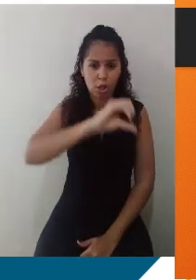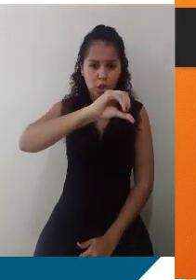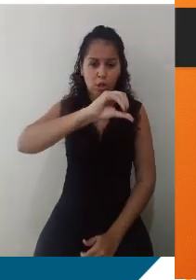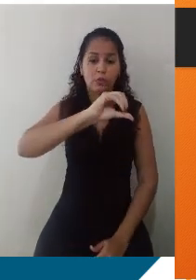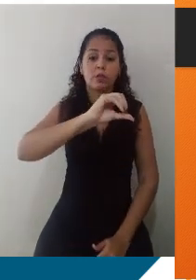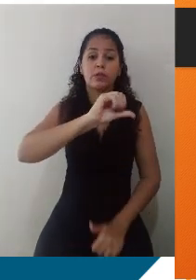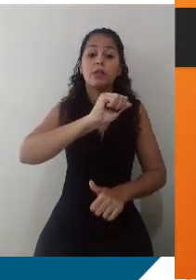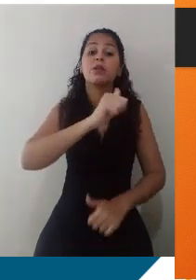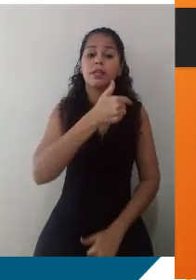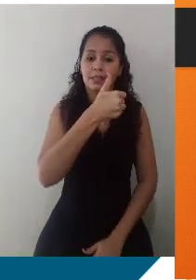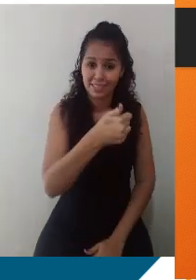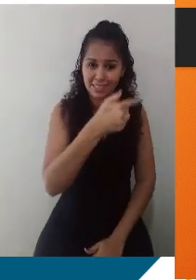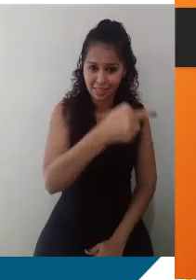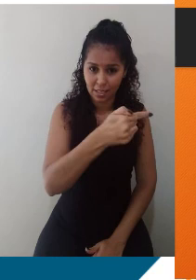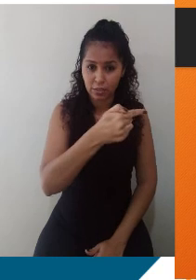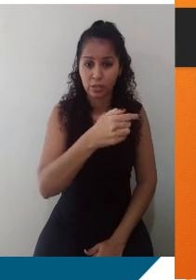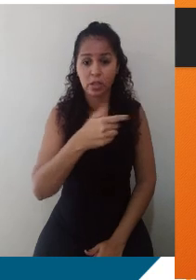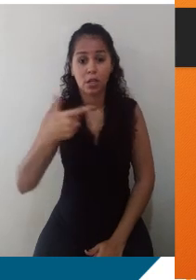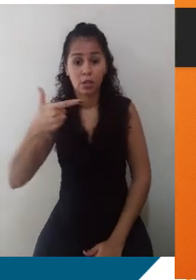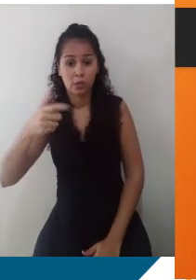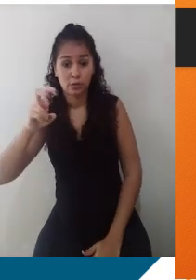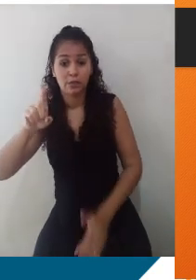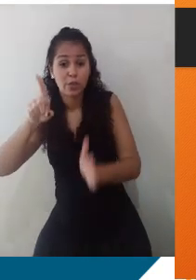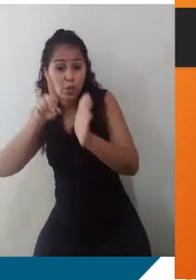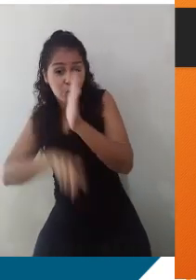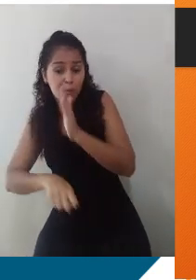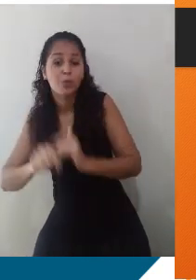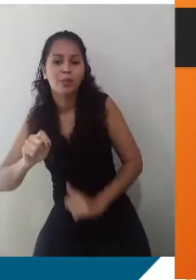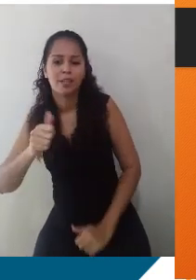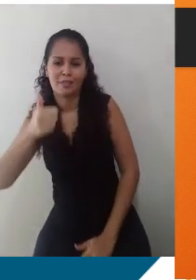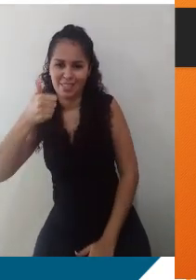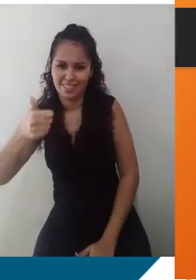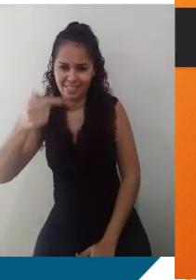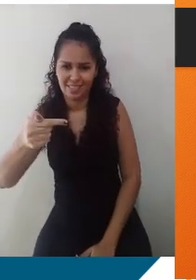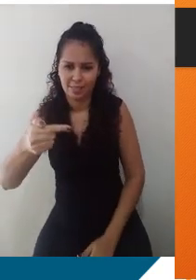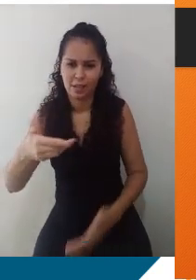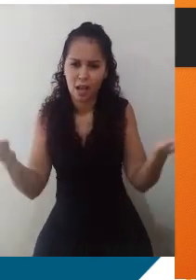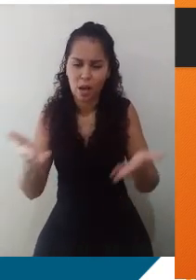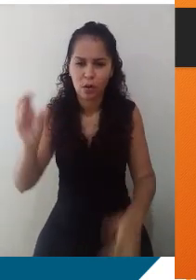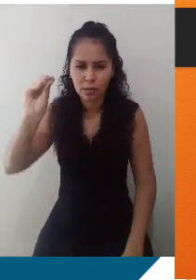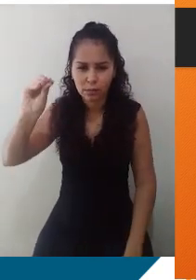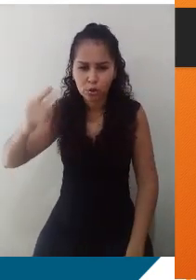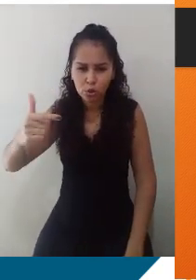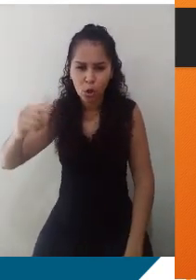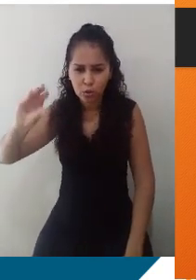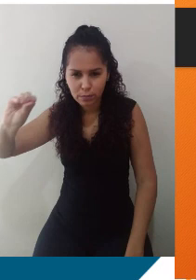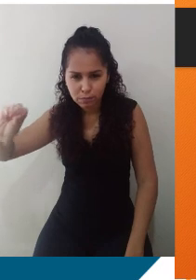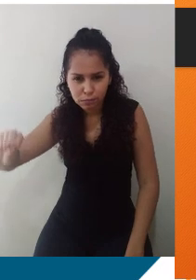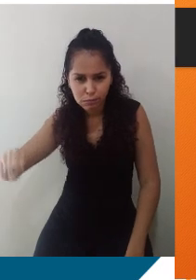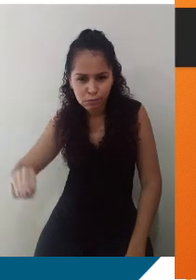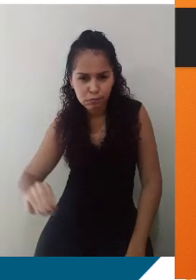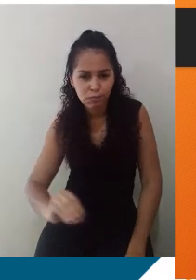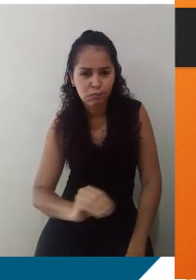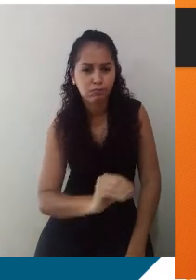para 17 e o 25 vai diminuir para 17. E vamos repetir essa ideia transferindo 12 unidades